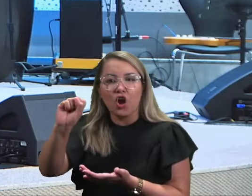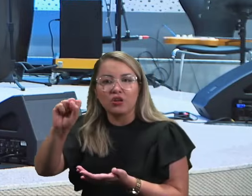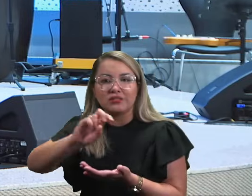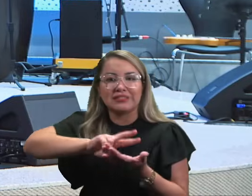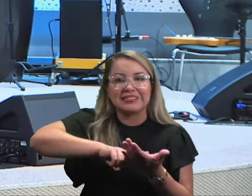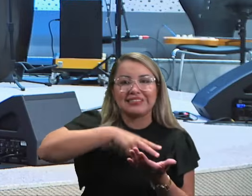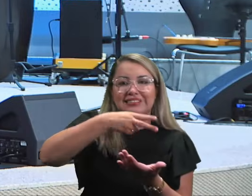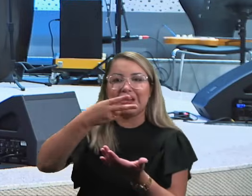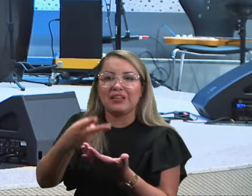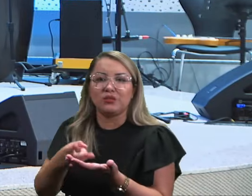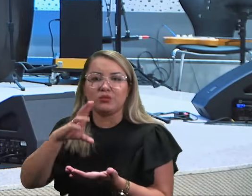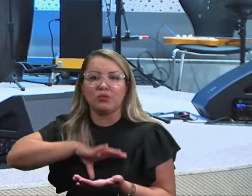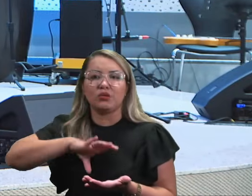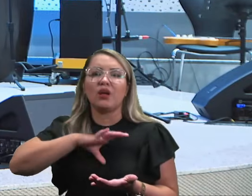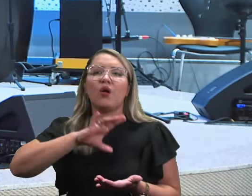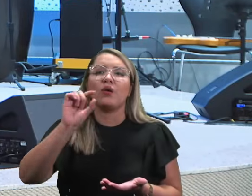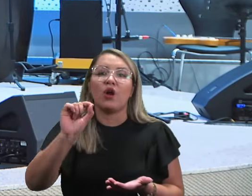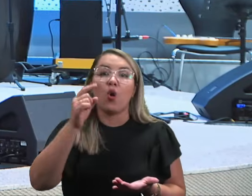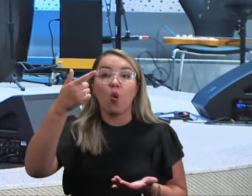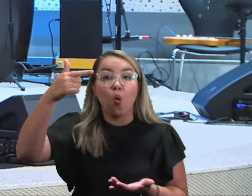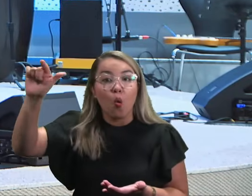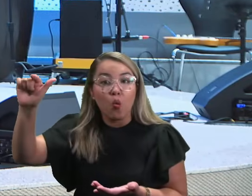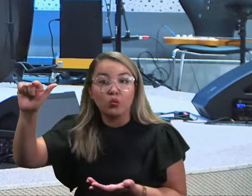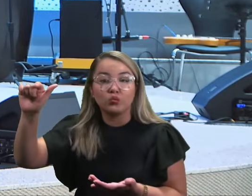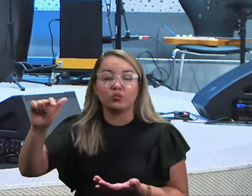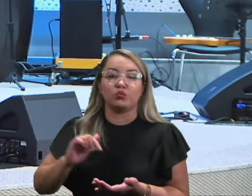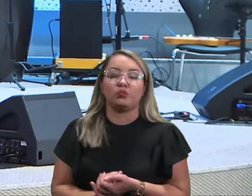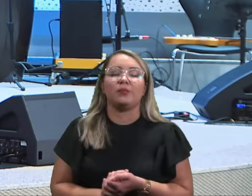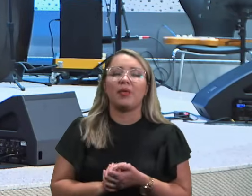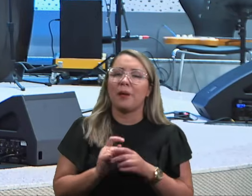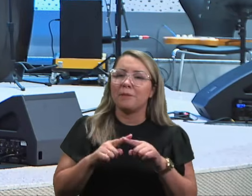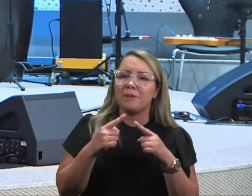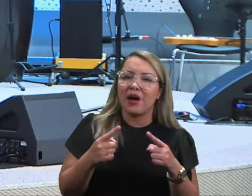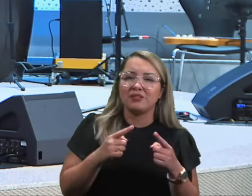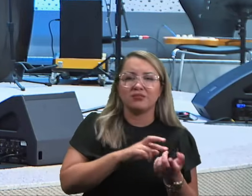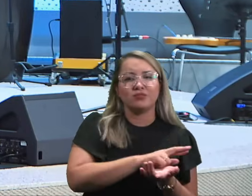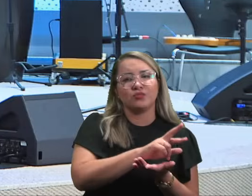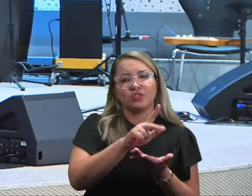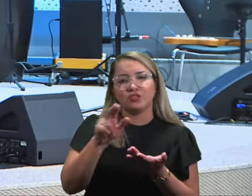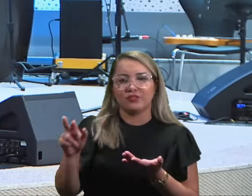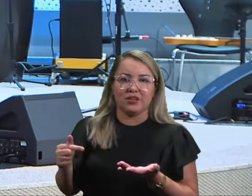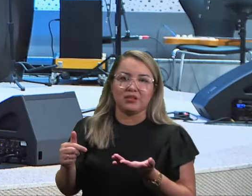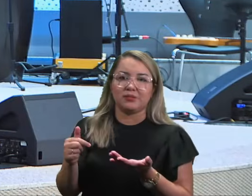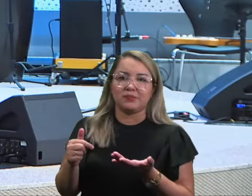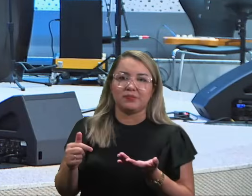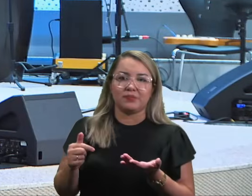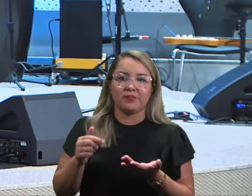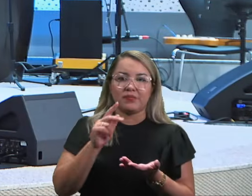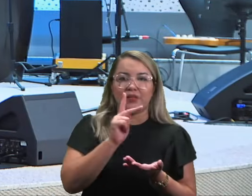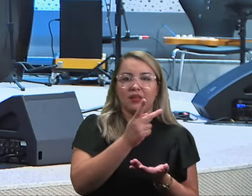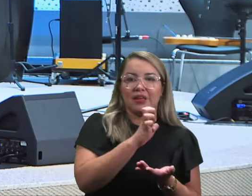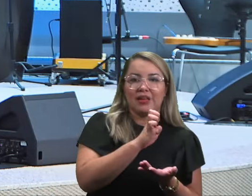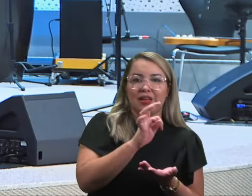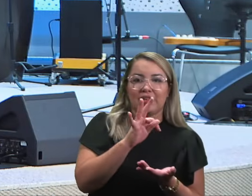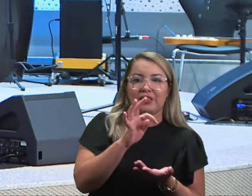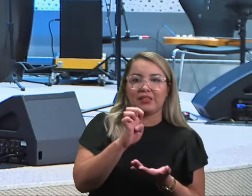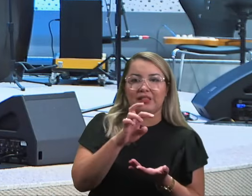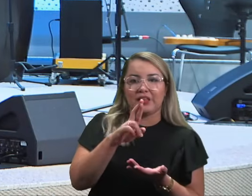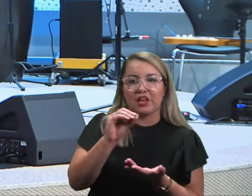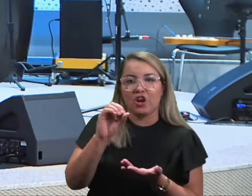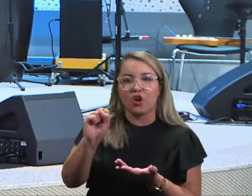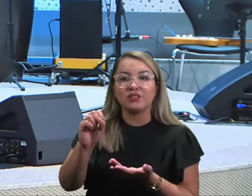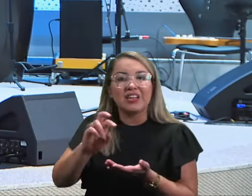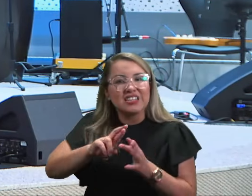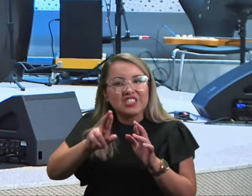e traduz para o português, é outro. Alós e heterós, mas são outros diferentes. Heterose é um outro diferente na